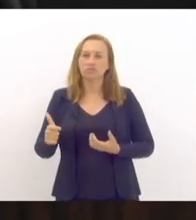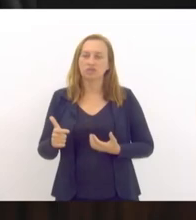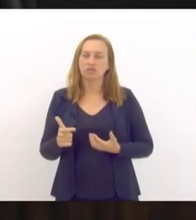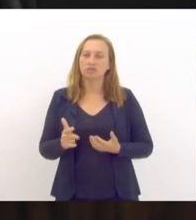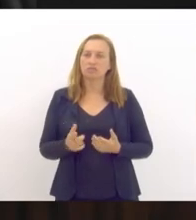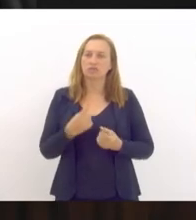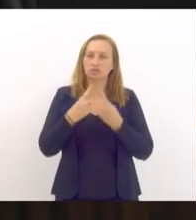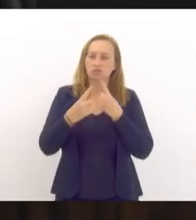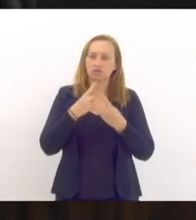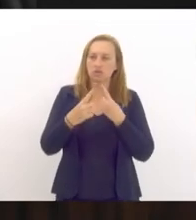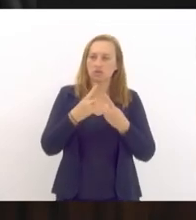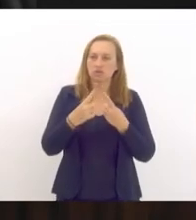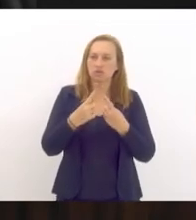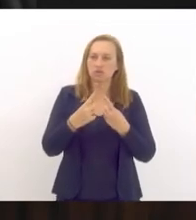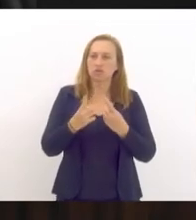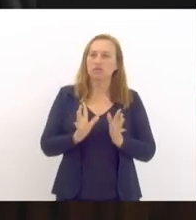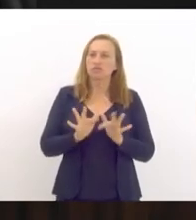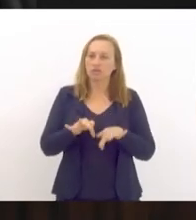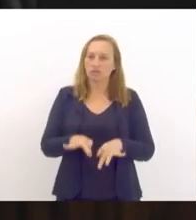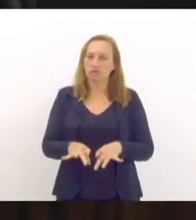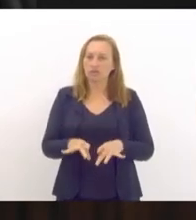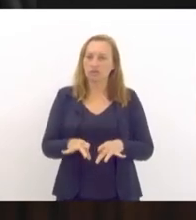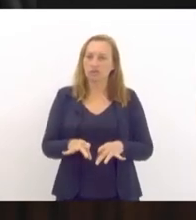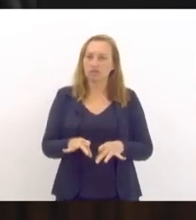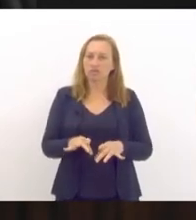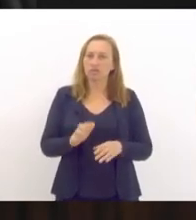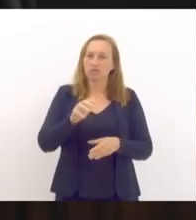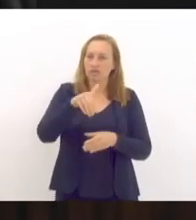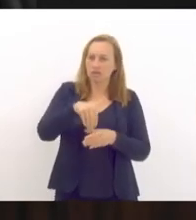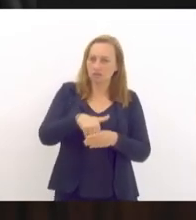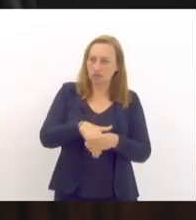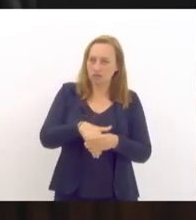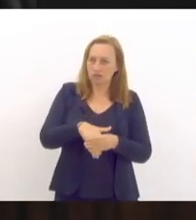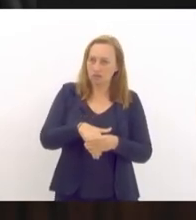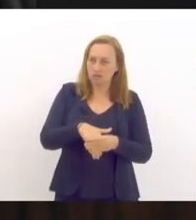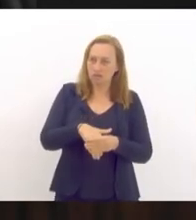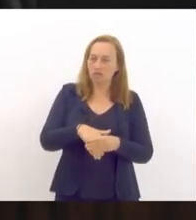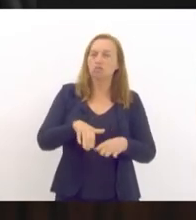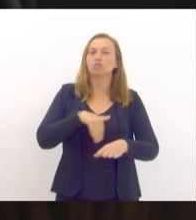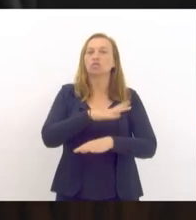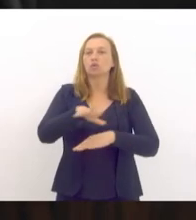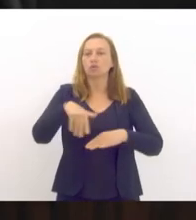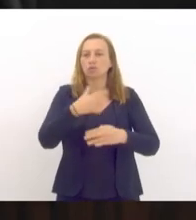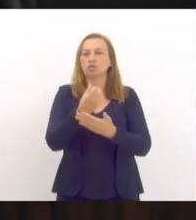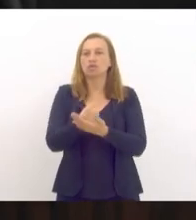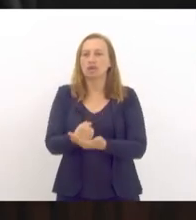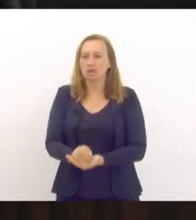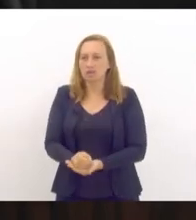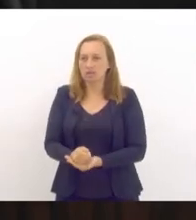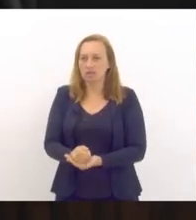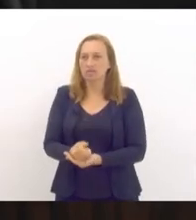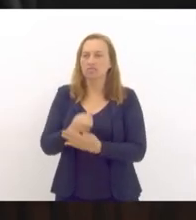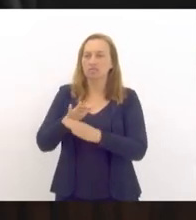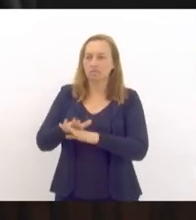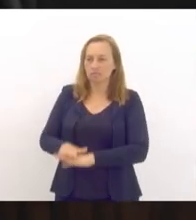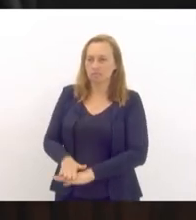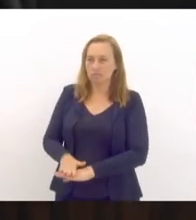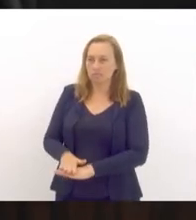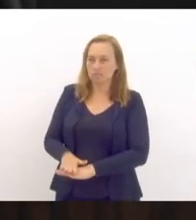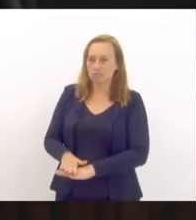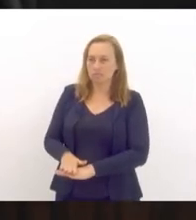não encerrado a discussão em votação os senhores que